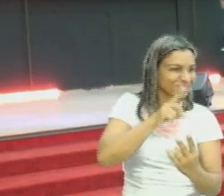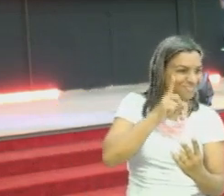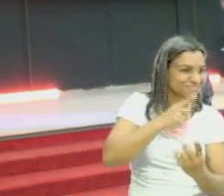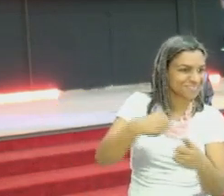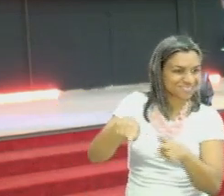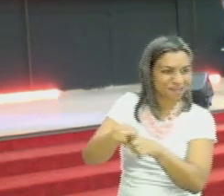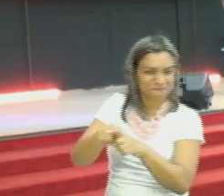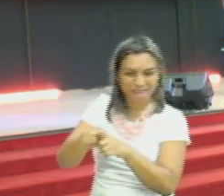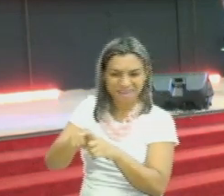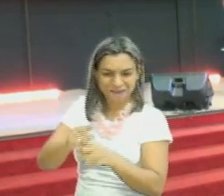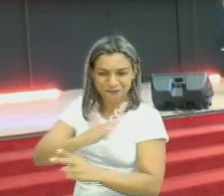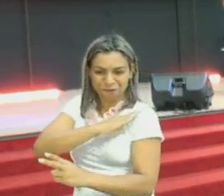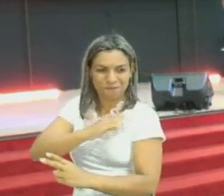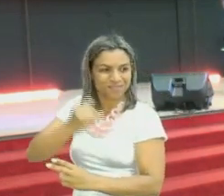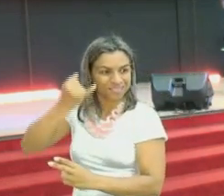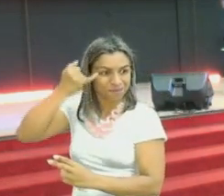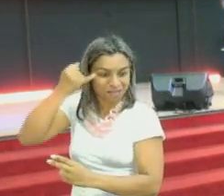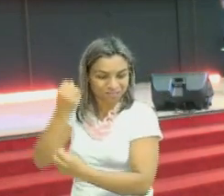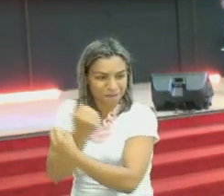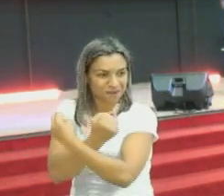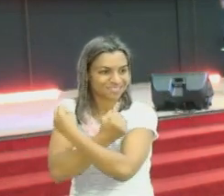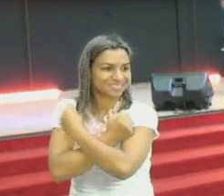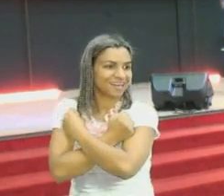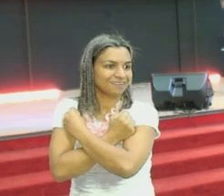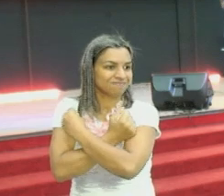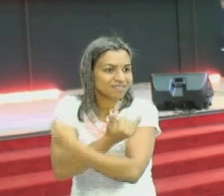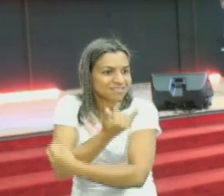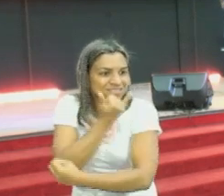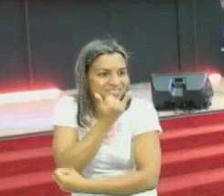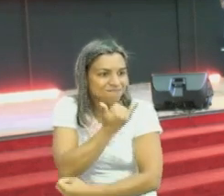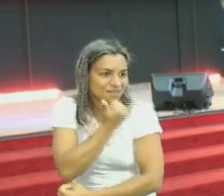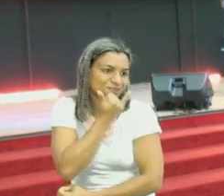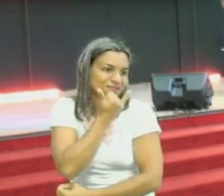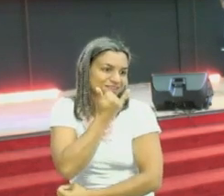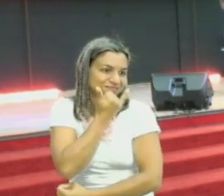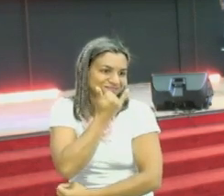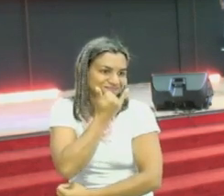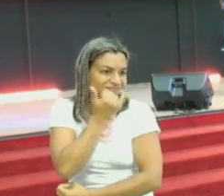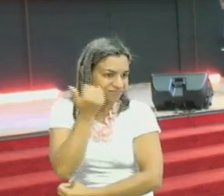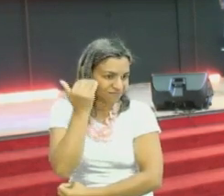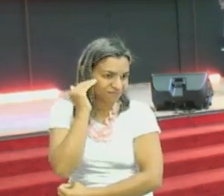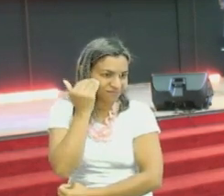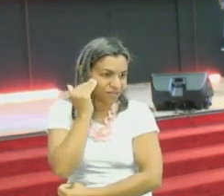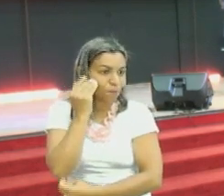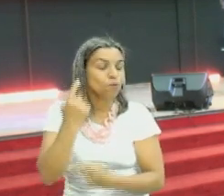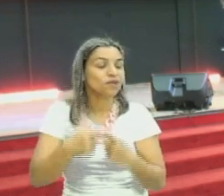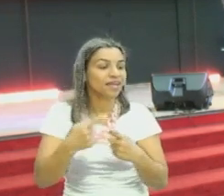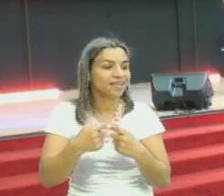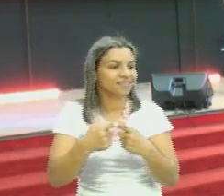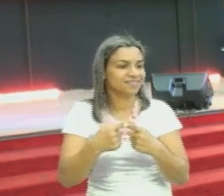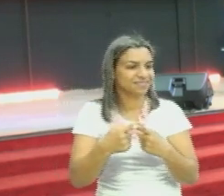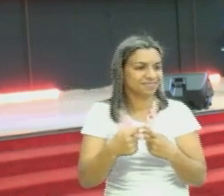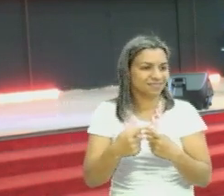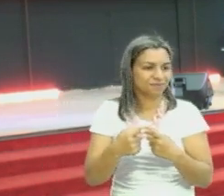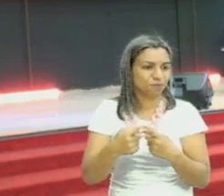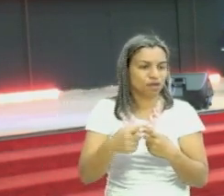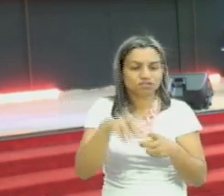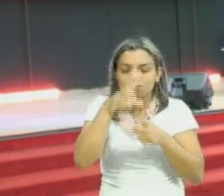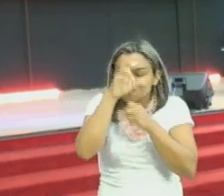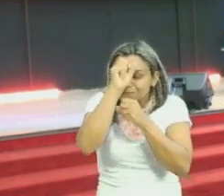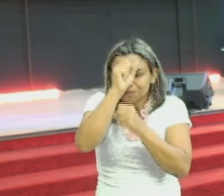se abraçaram e se reconciliaram. Tudo isso por causa do